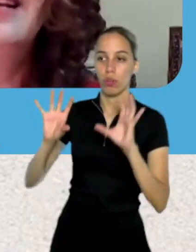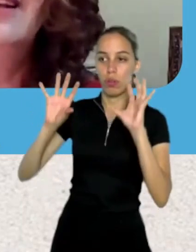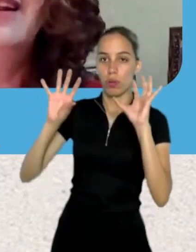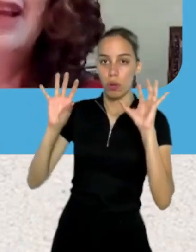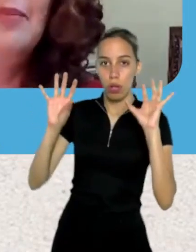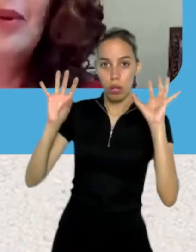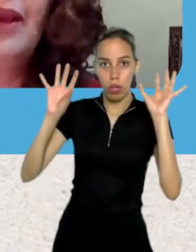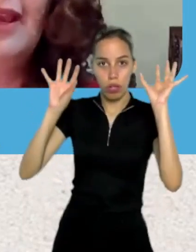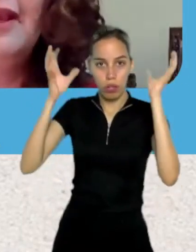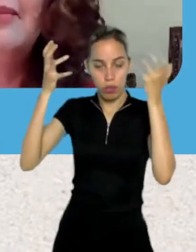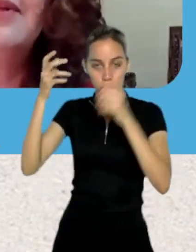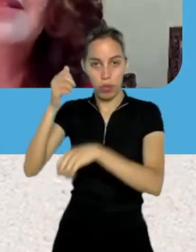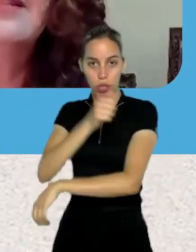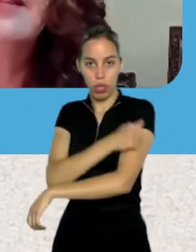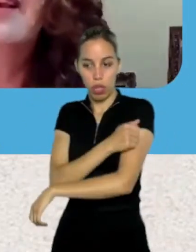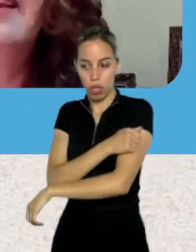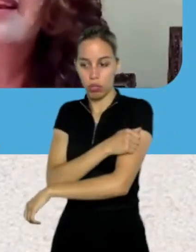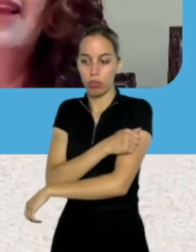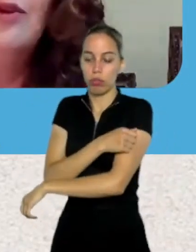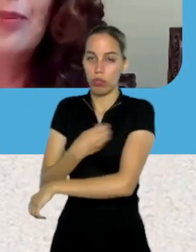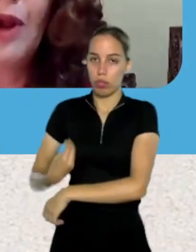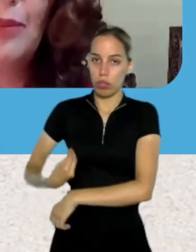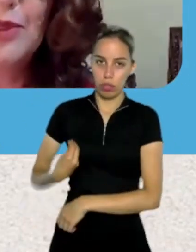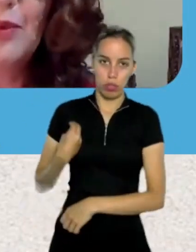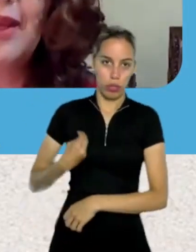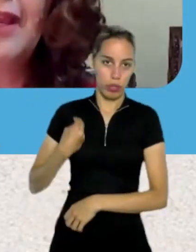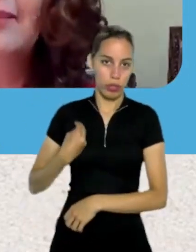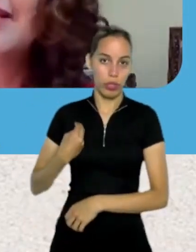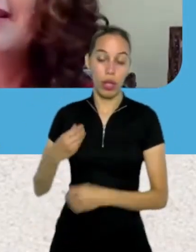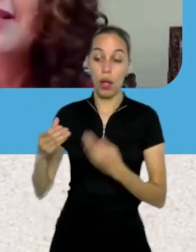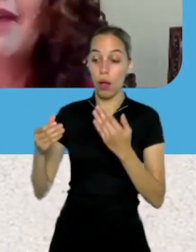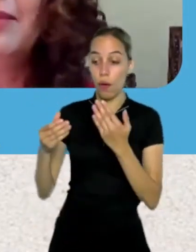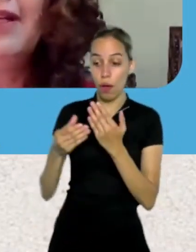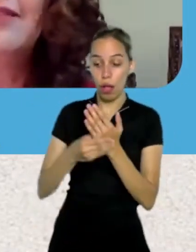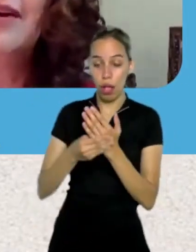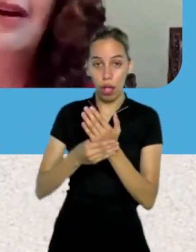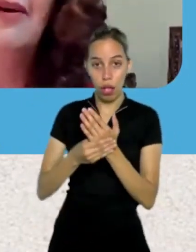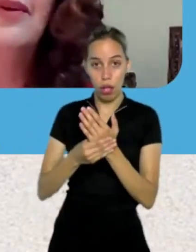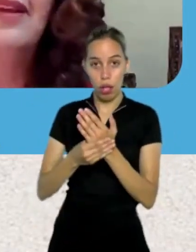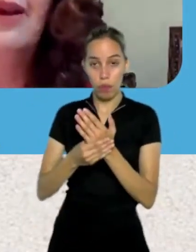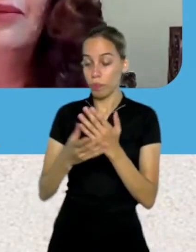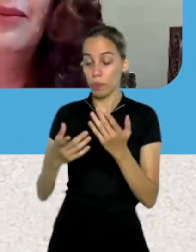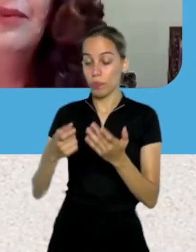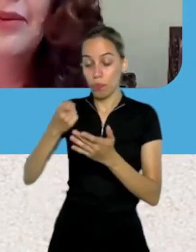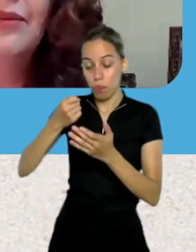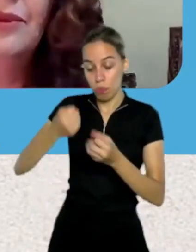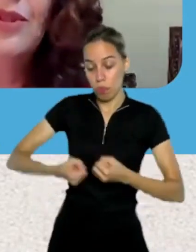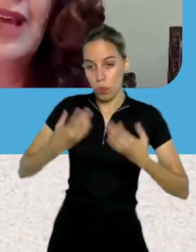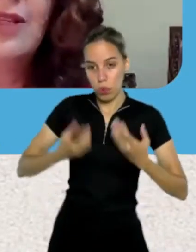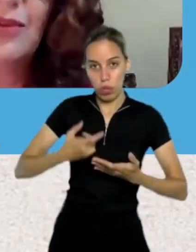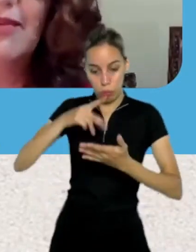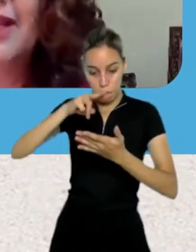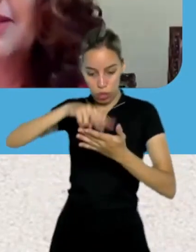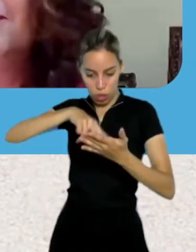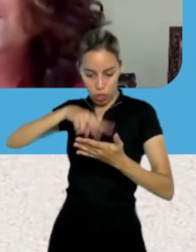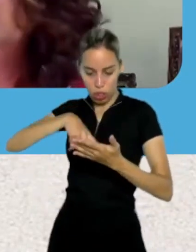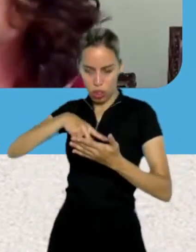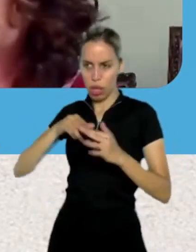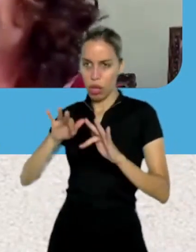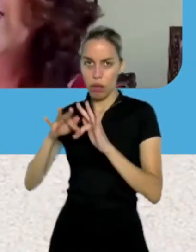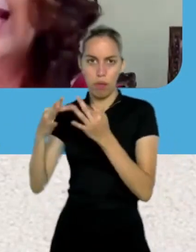sabe? Leem poemas, leem os próprios poemas, e as famílias vão, e é um sucesso o